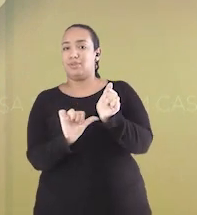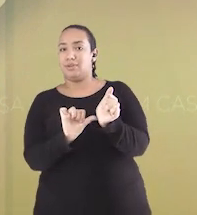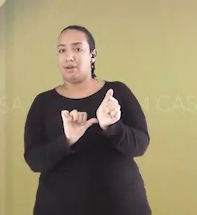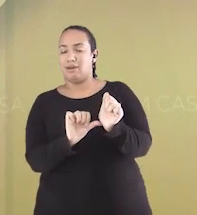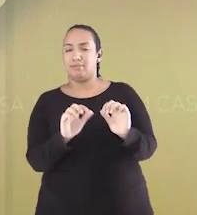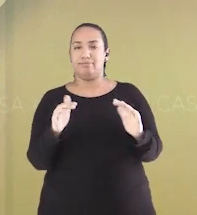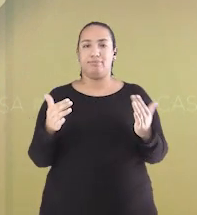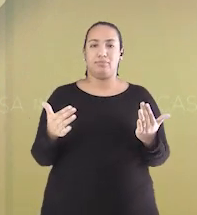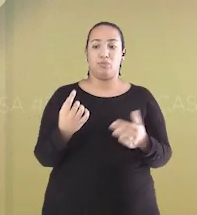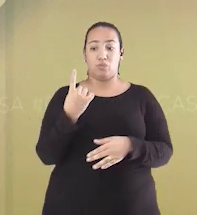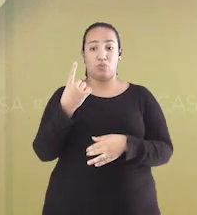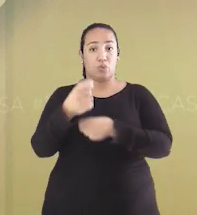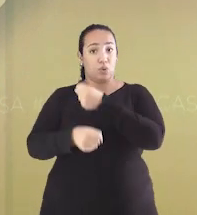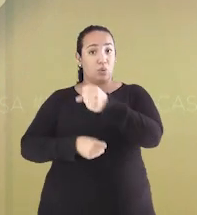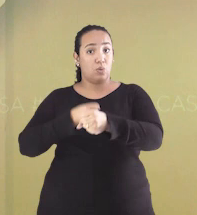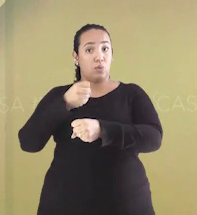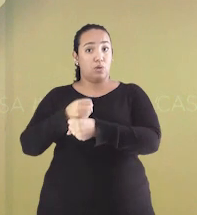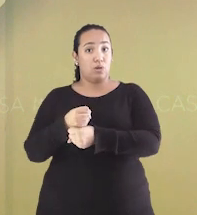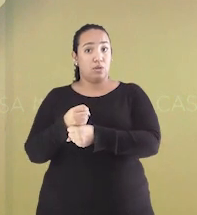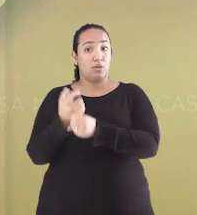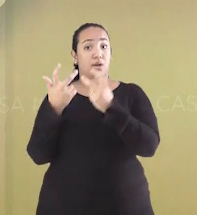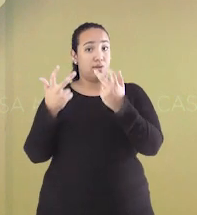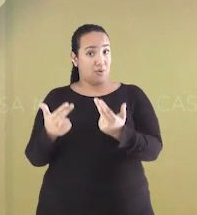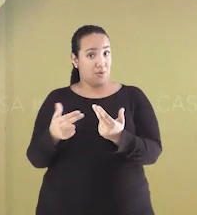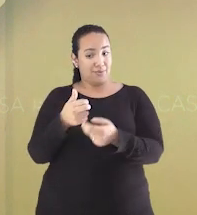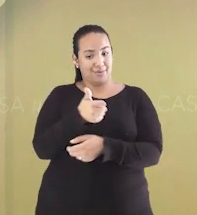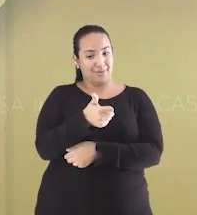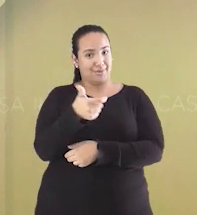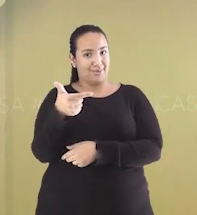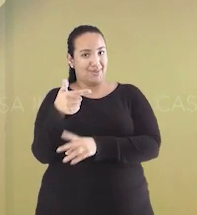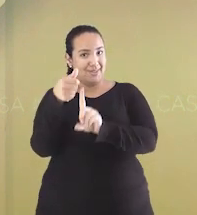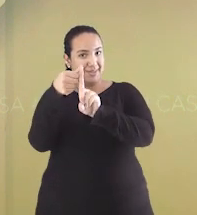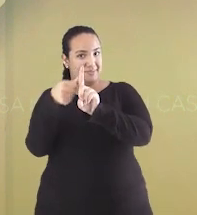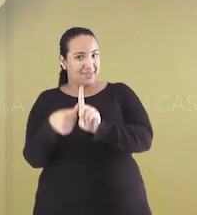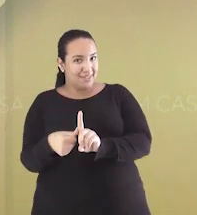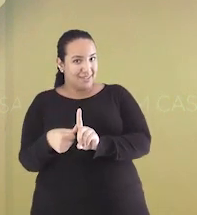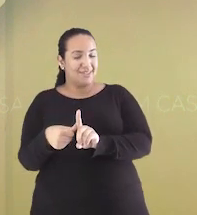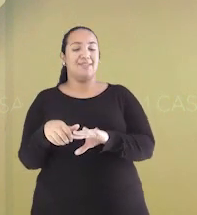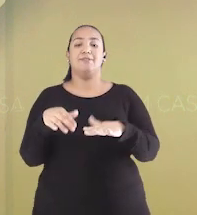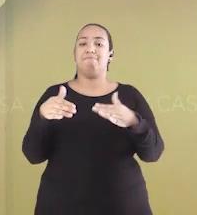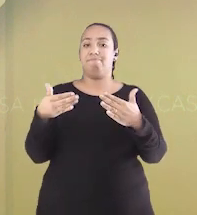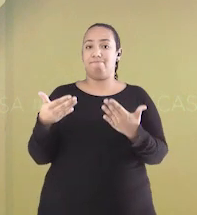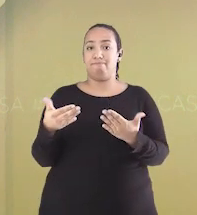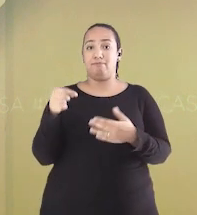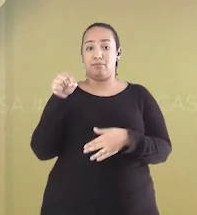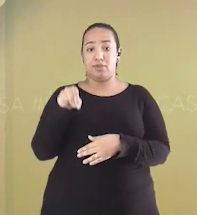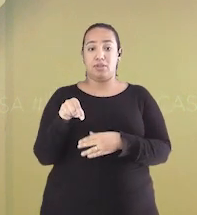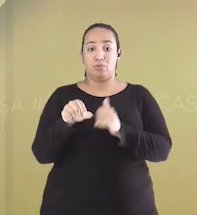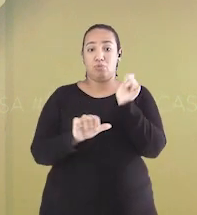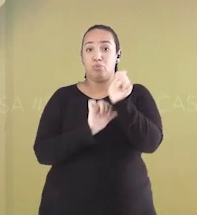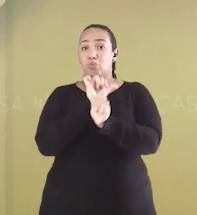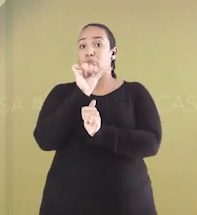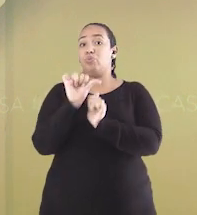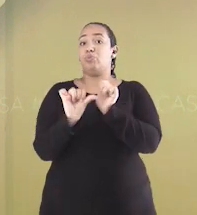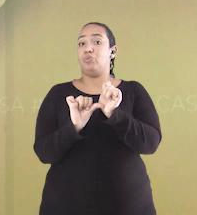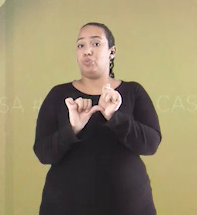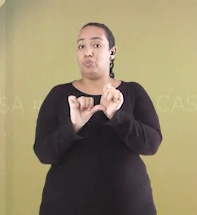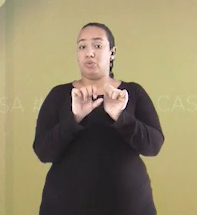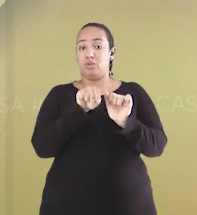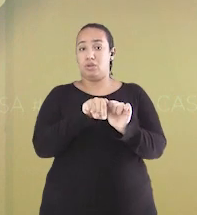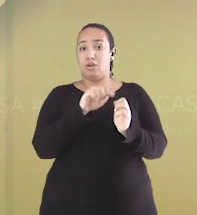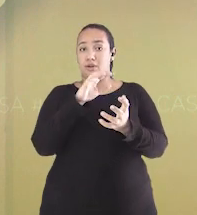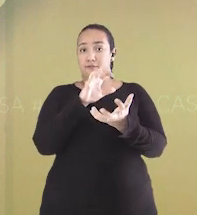tempo. Pensem, um ano é igual a 12 meses. Sendo assim, ao substituirmos na